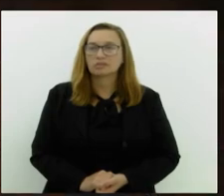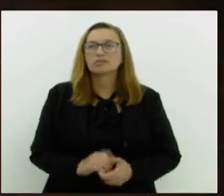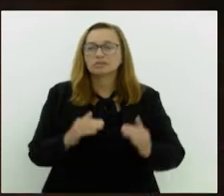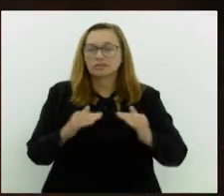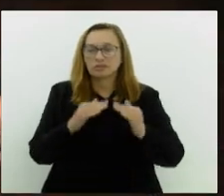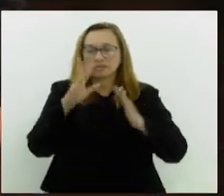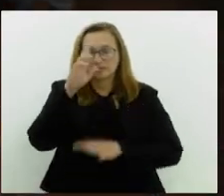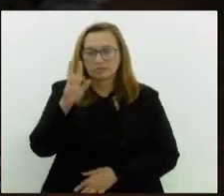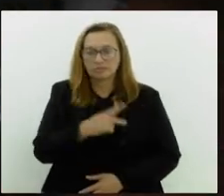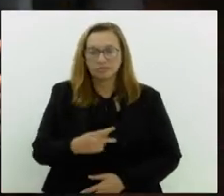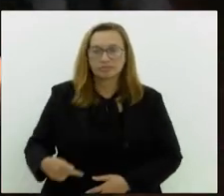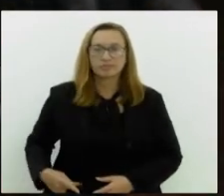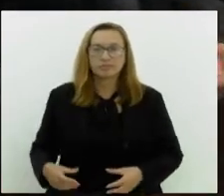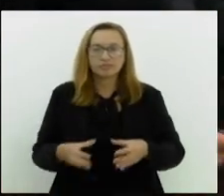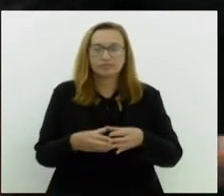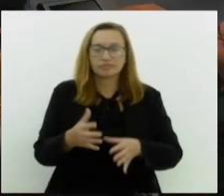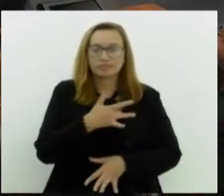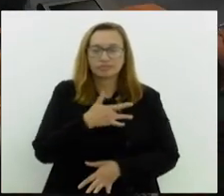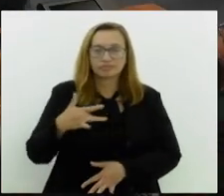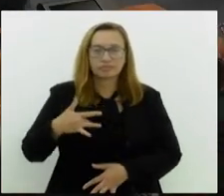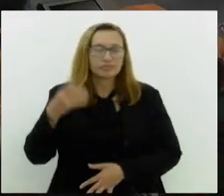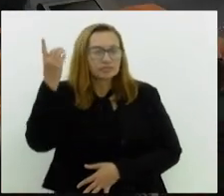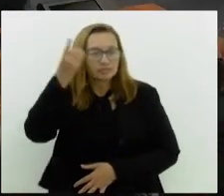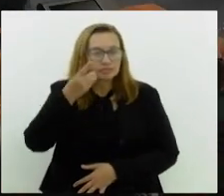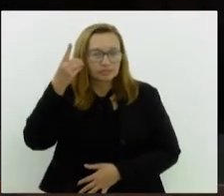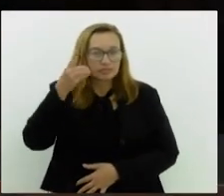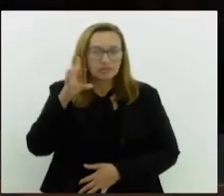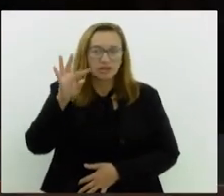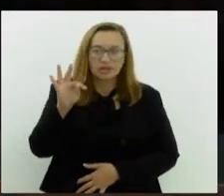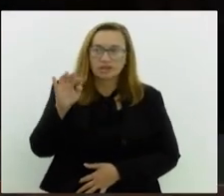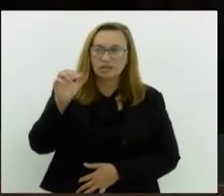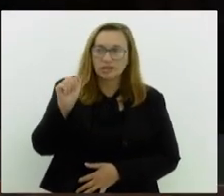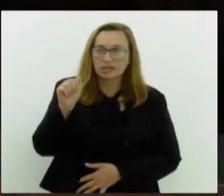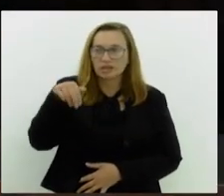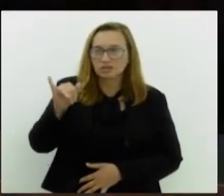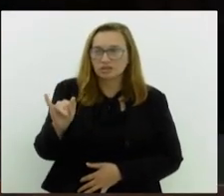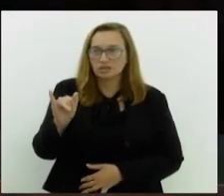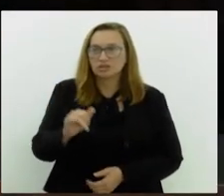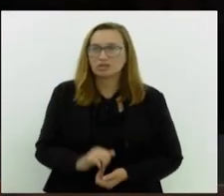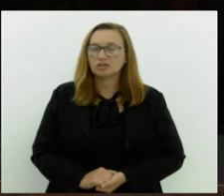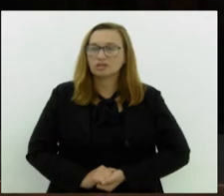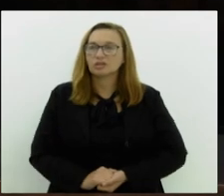Favorável, presidente. Pela comissão de saúde, deputado Tande Vieira.